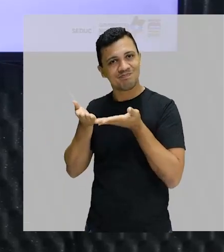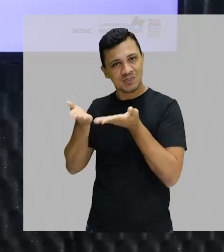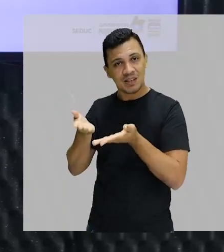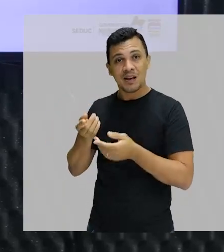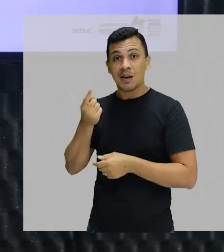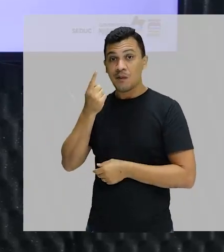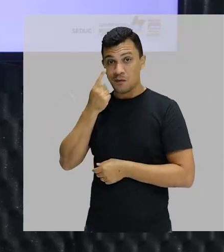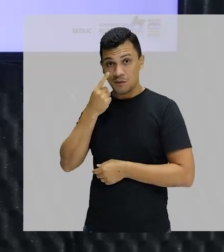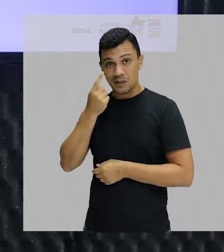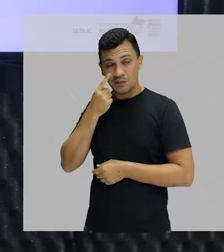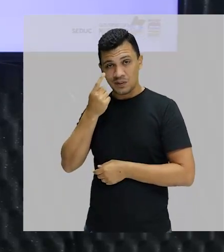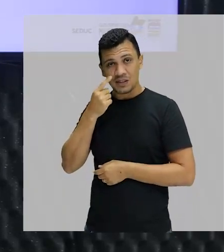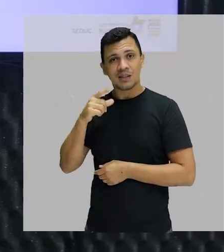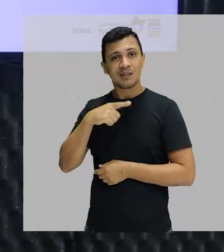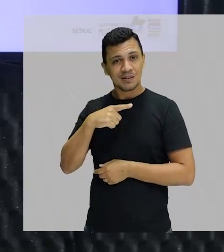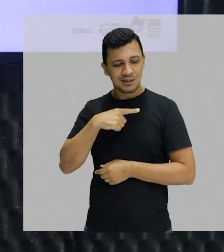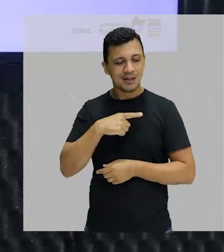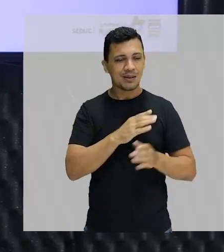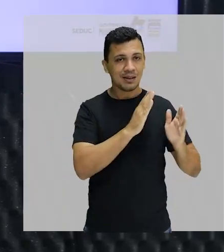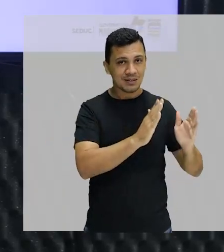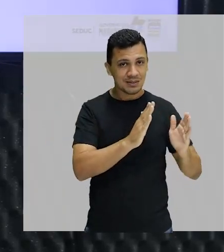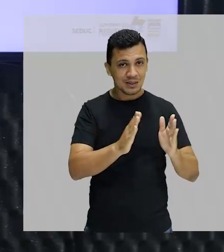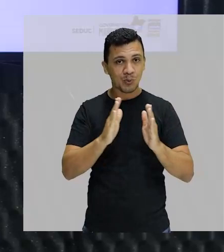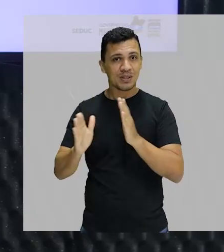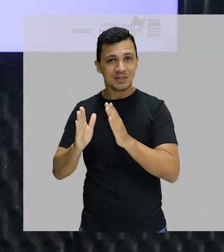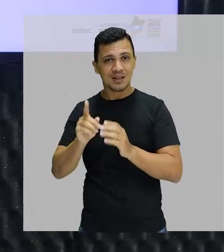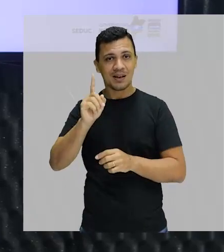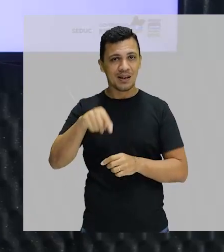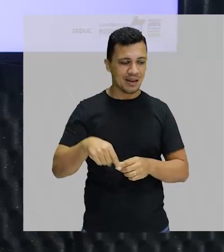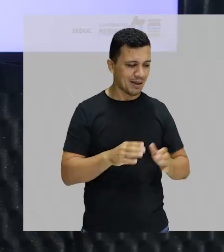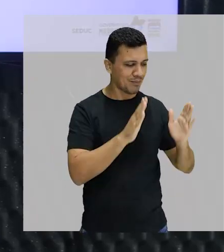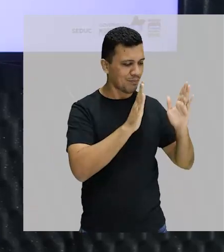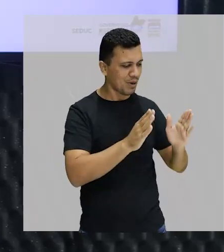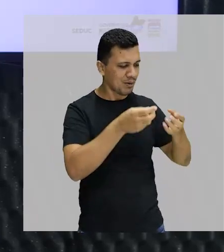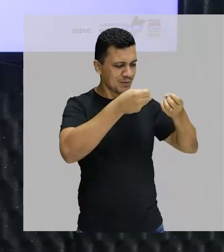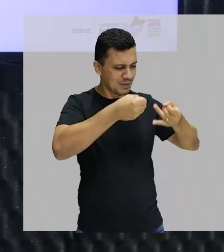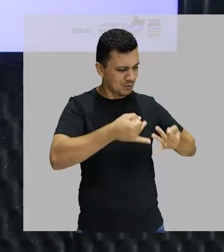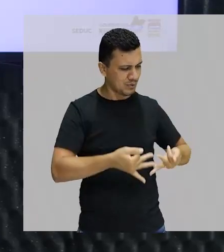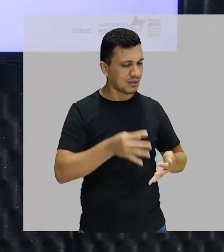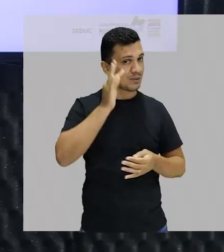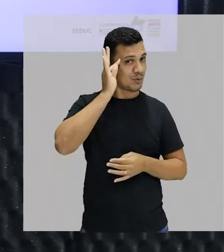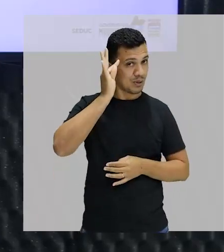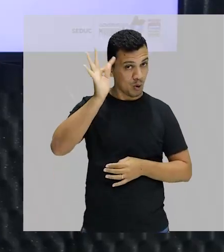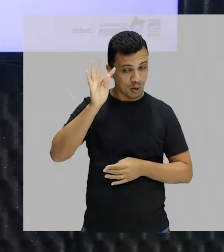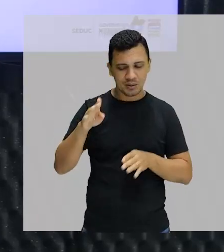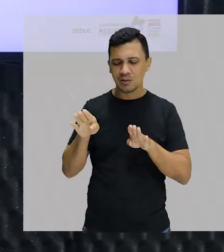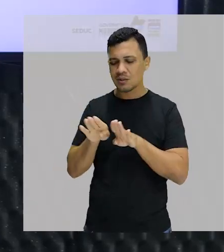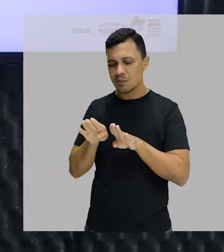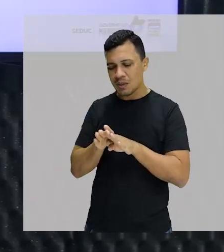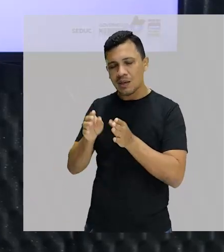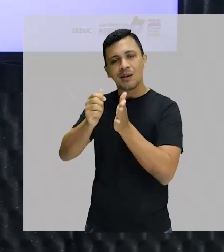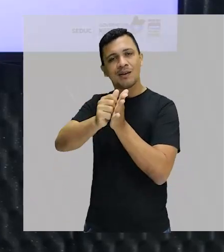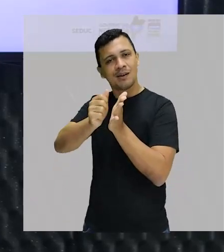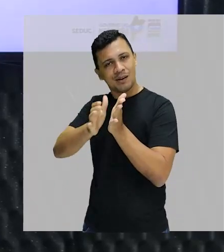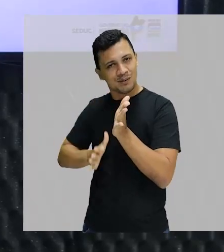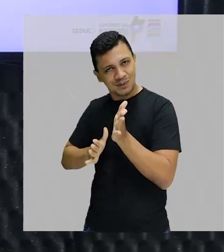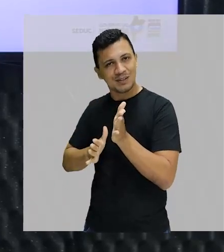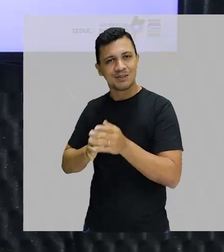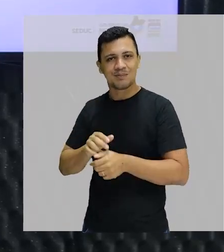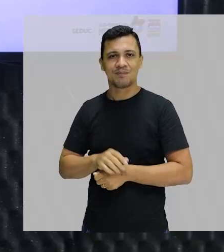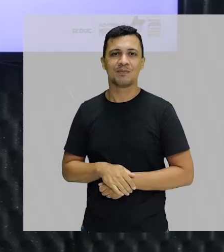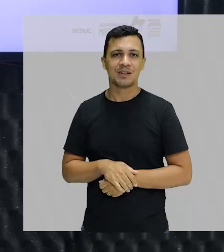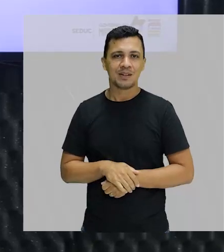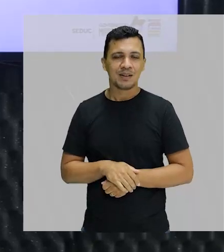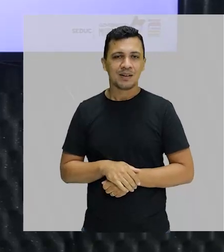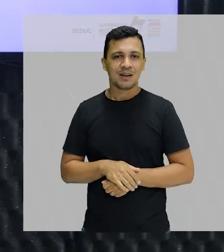né, essa mesma sequência, bloco de fundamentação teórica e atividades de aplicação, tá bom? Então, como eu disse para